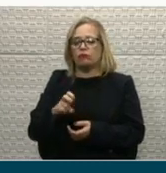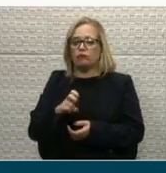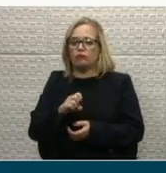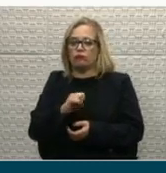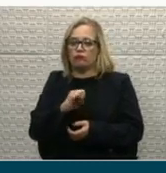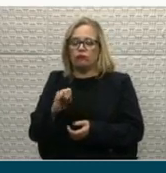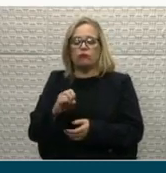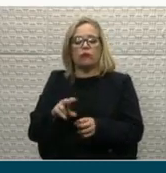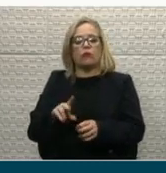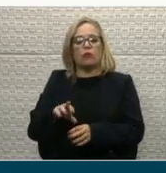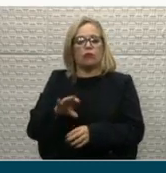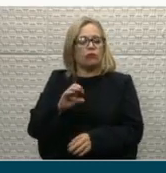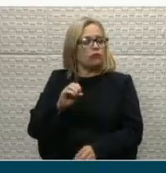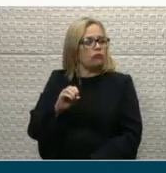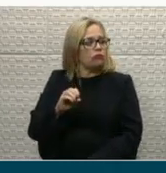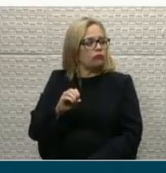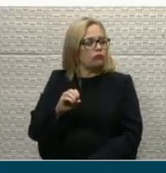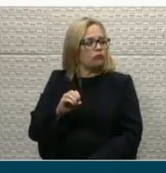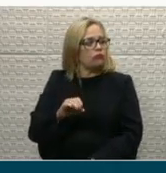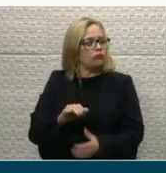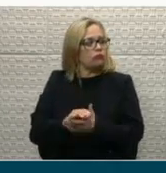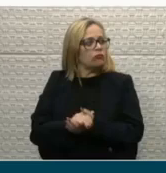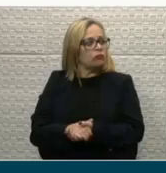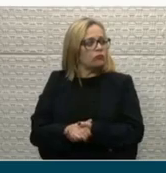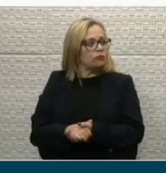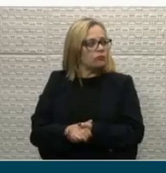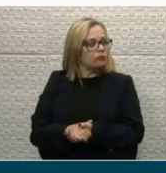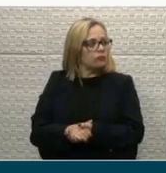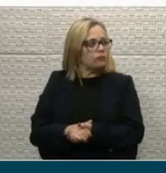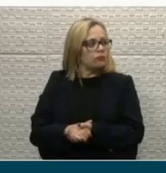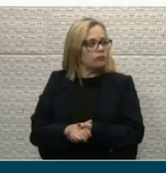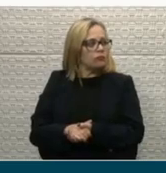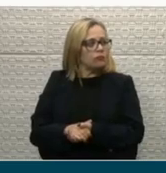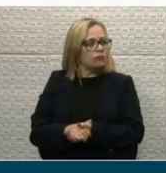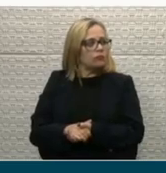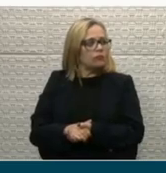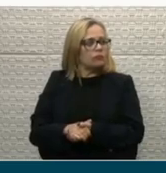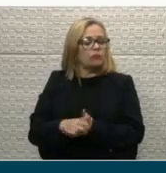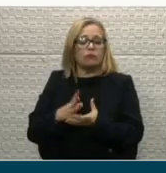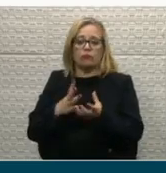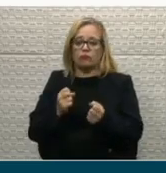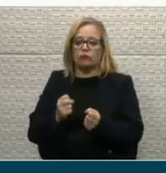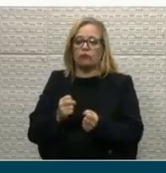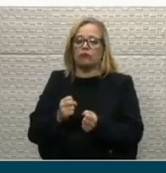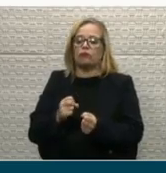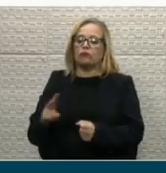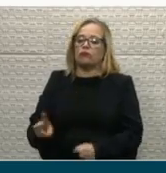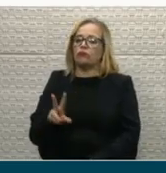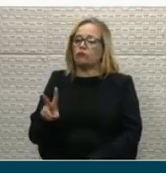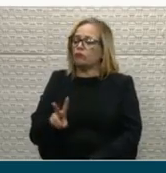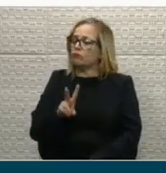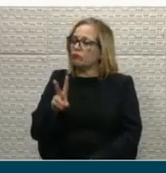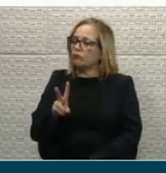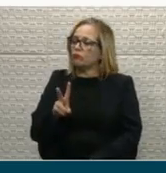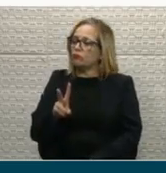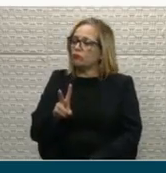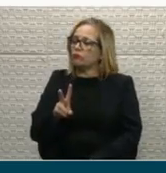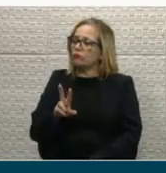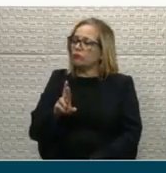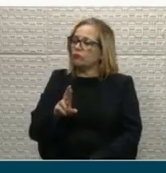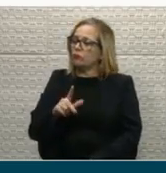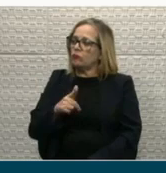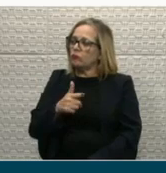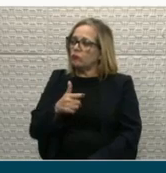é igual a zero. Então, eu tenho a matriz A menos 2I, assumo que o vetor V, que é um vetor de R2,